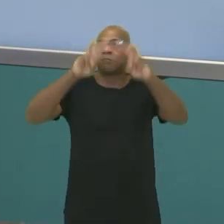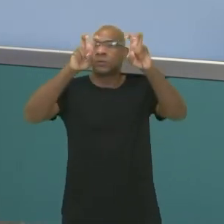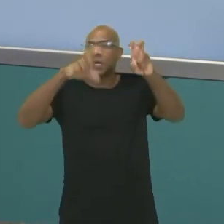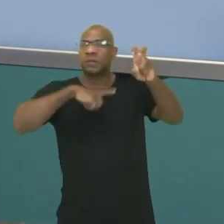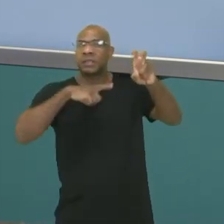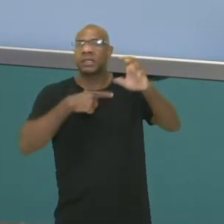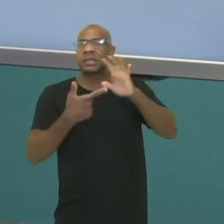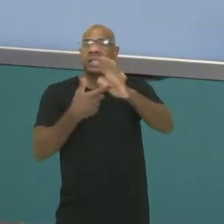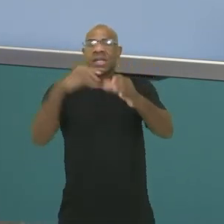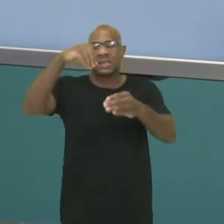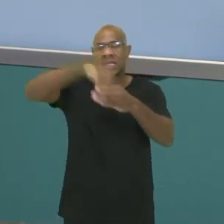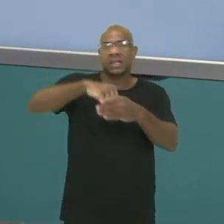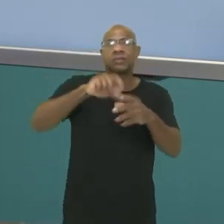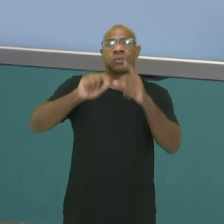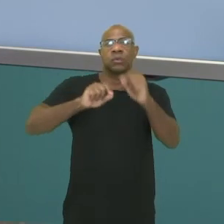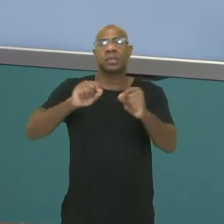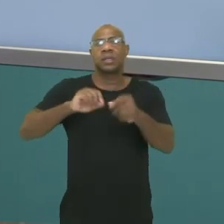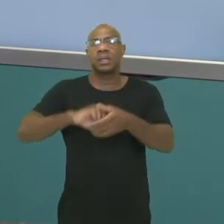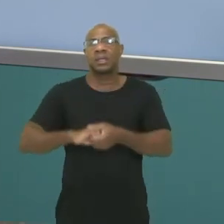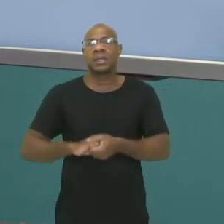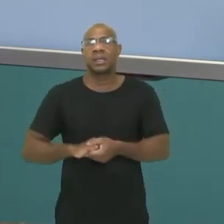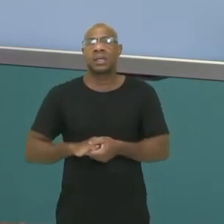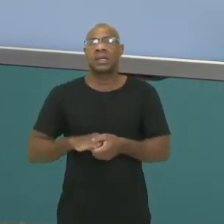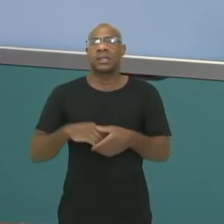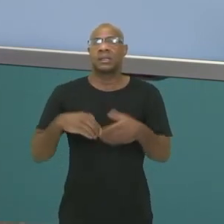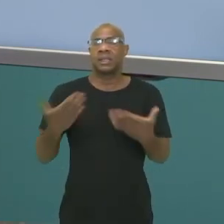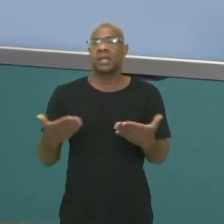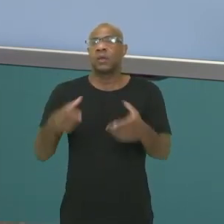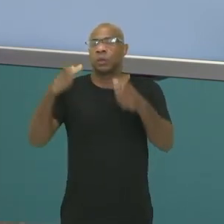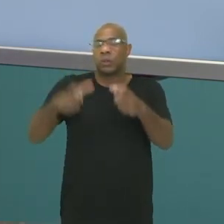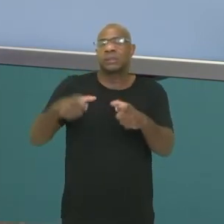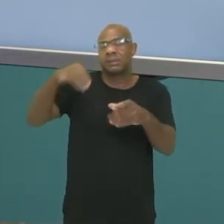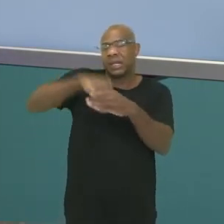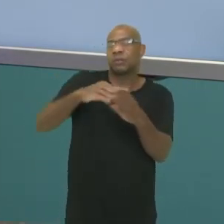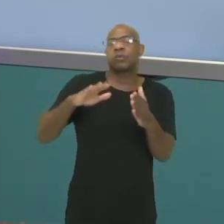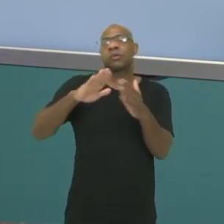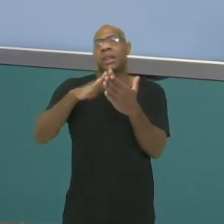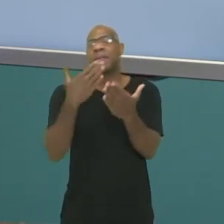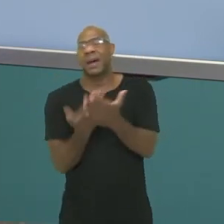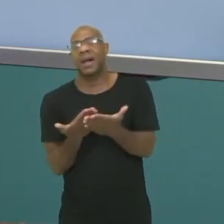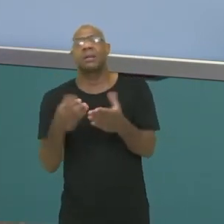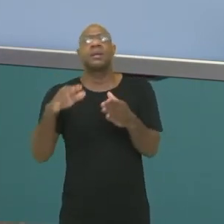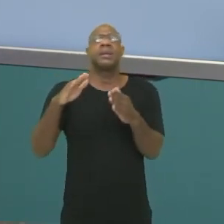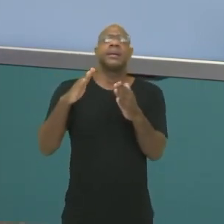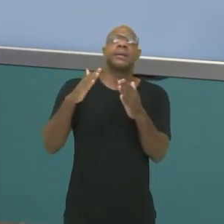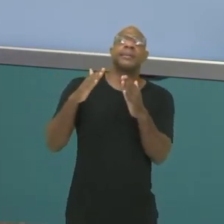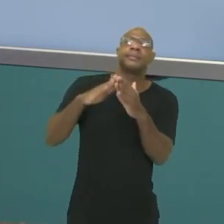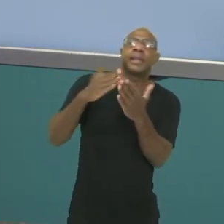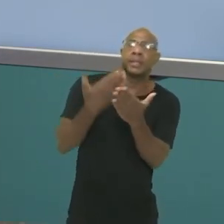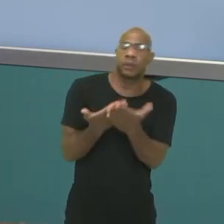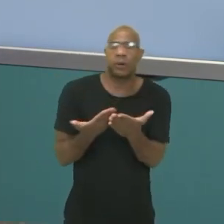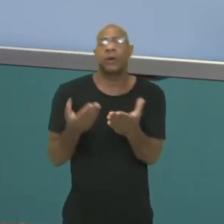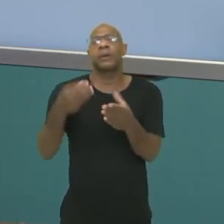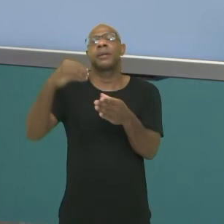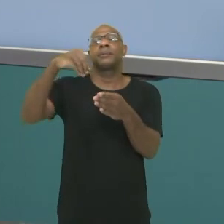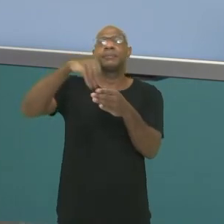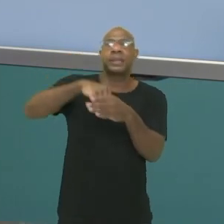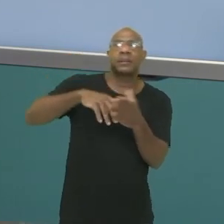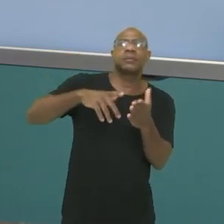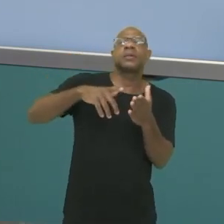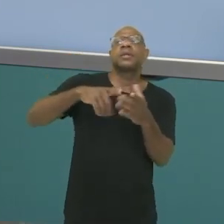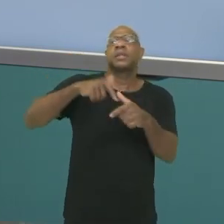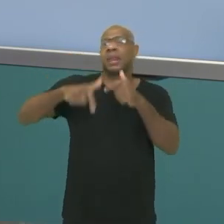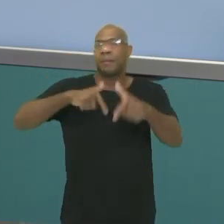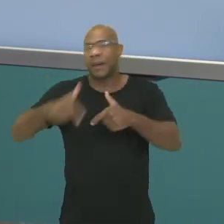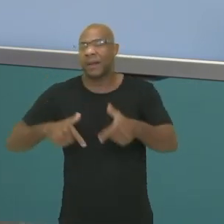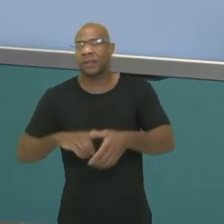dentro de uma criação, dentro de um ambiente familiar, ambiente de trabalho, ambiente de educação, né, e que são reproduzidos de